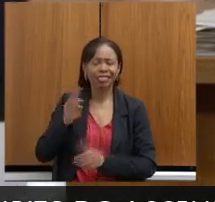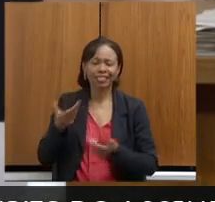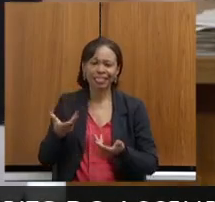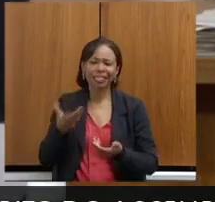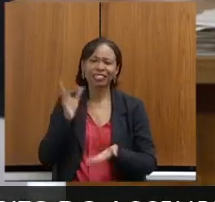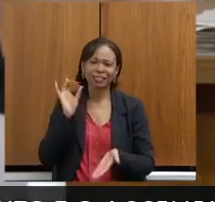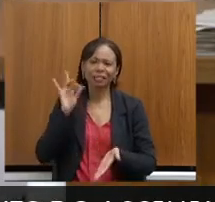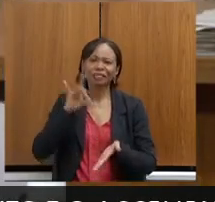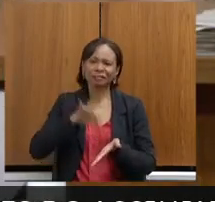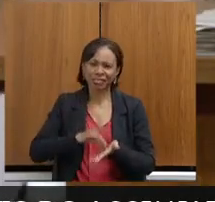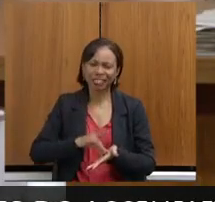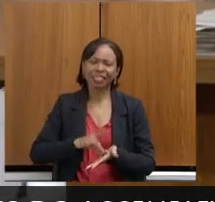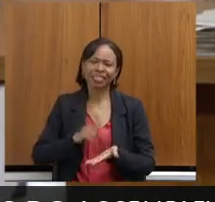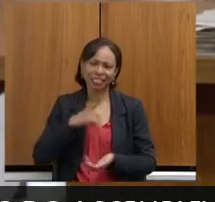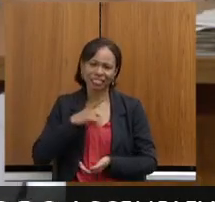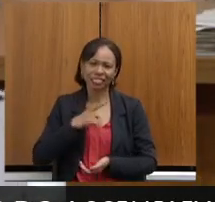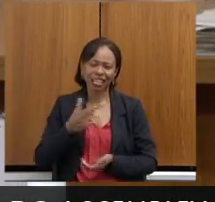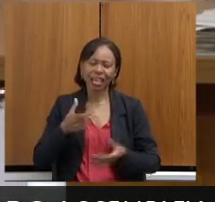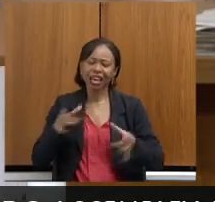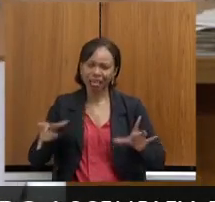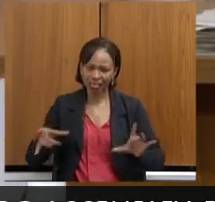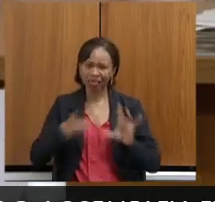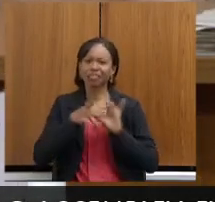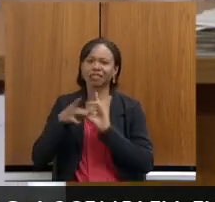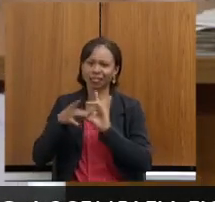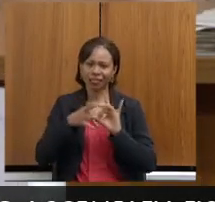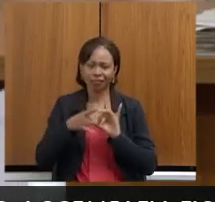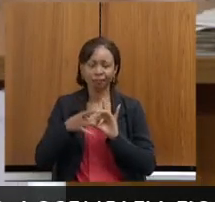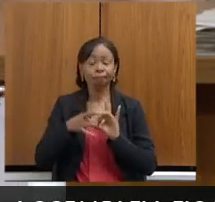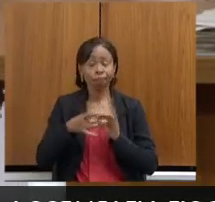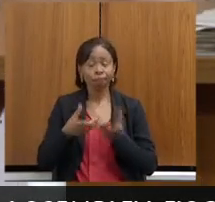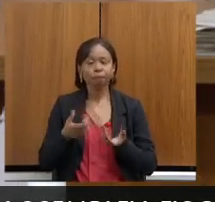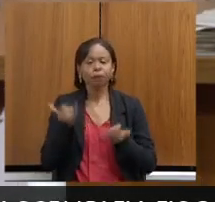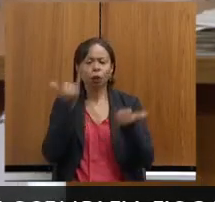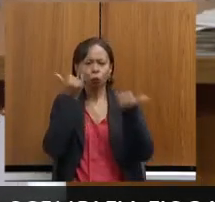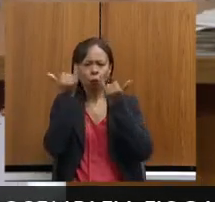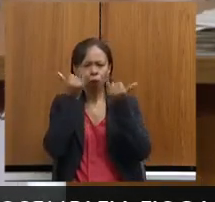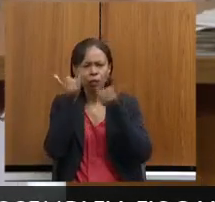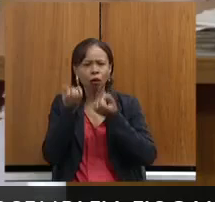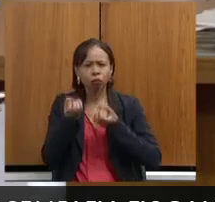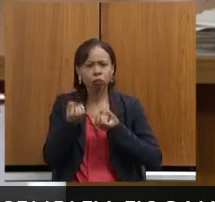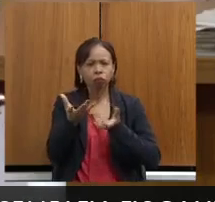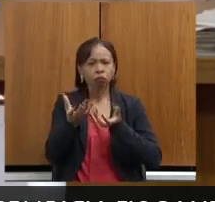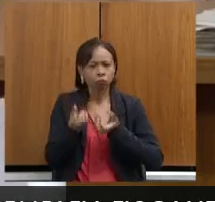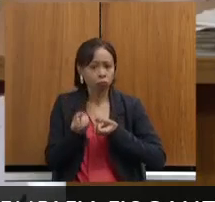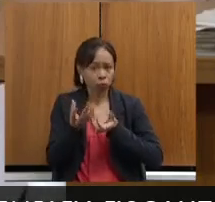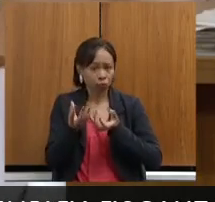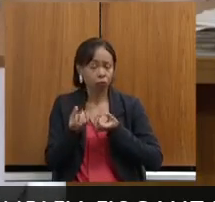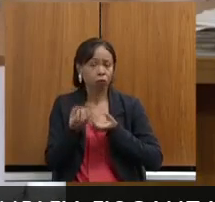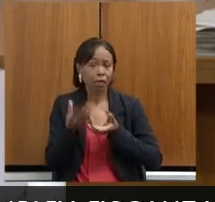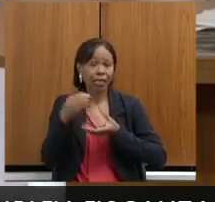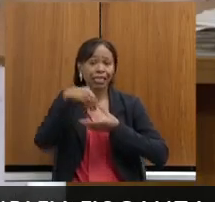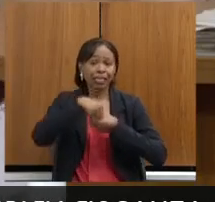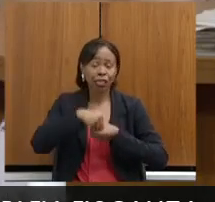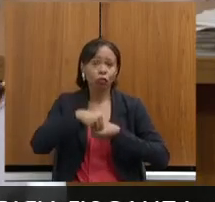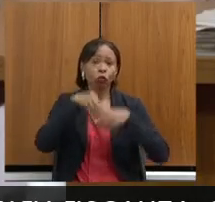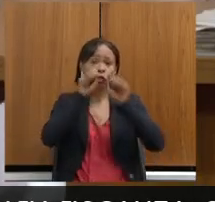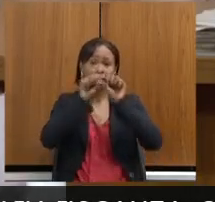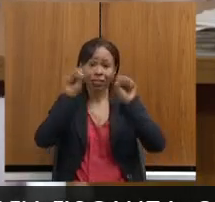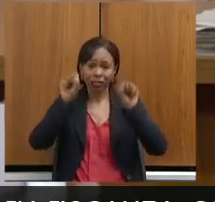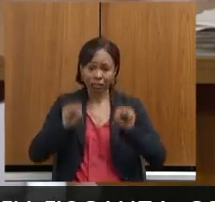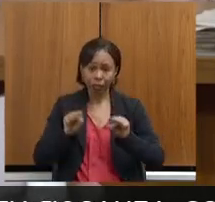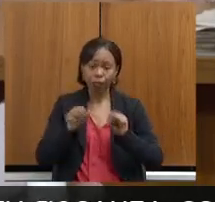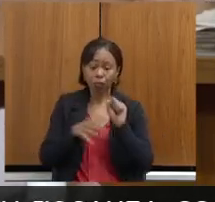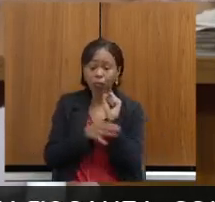aqui ela ela existe um e eles são divulgados aí pelo nosso Observatório de Segurança Pública